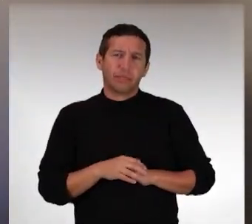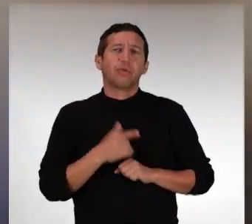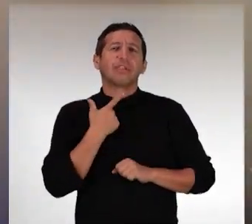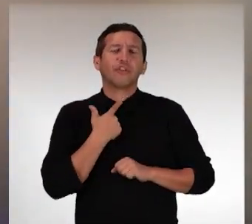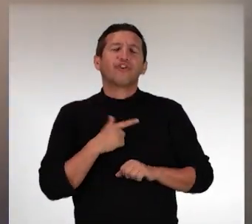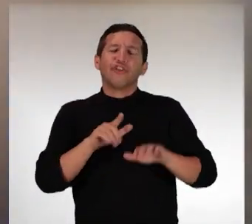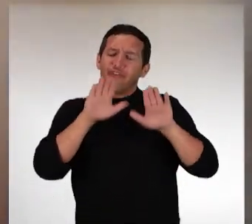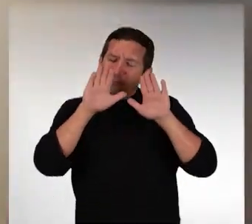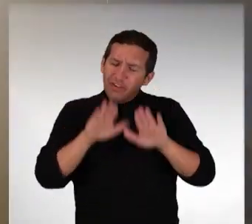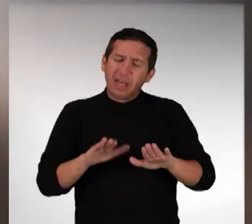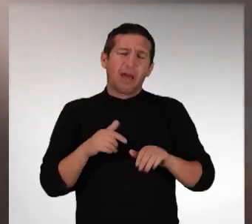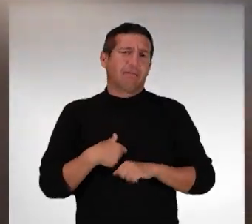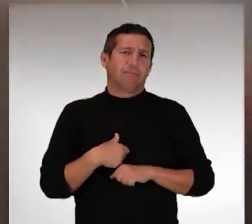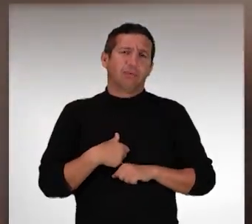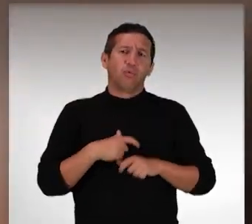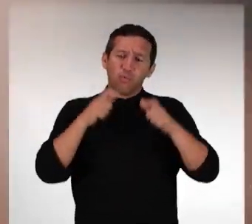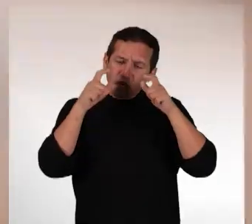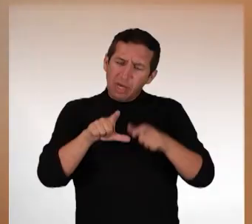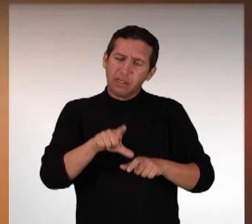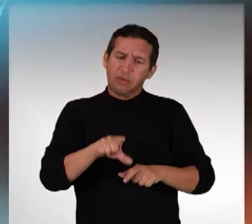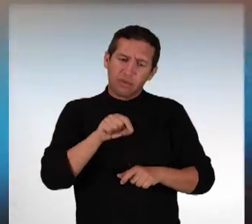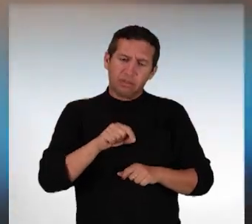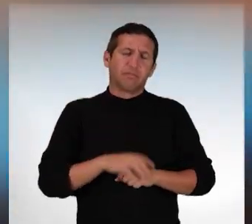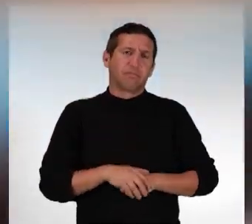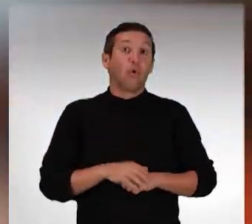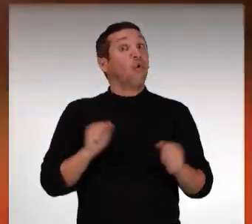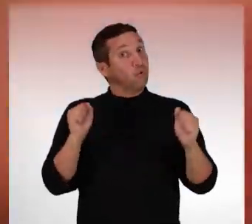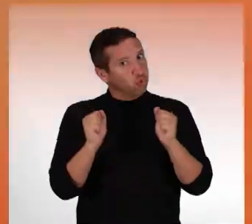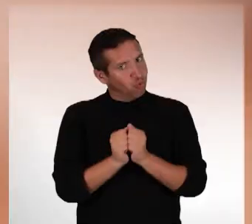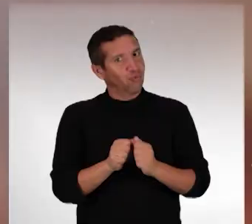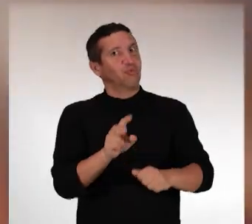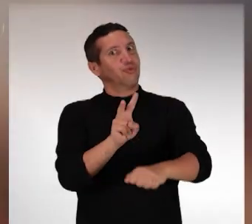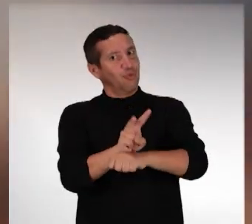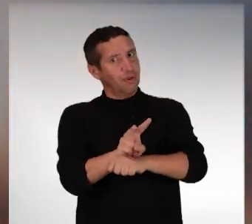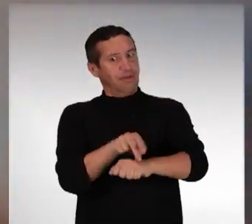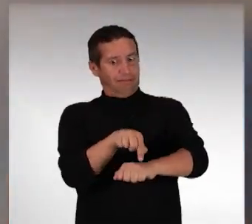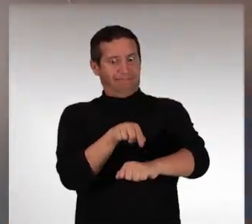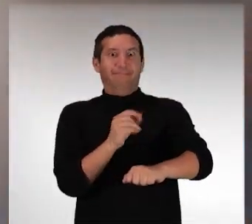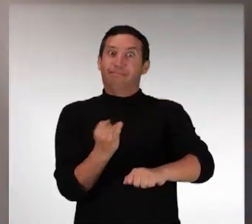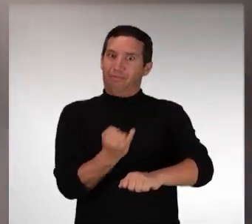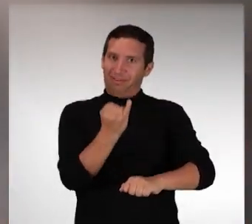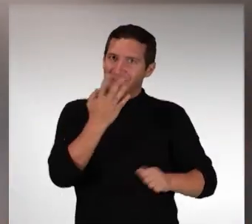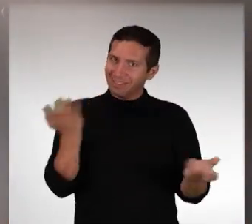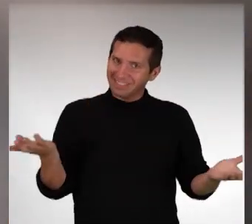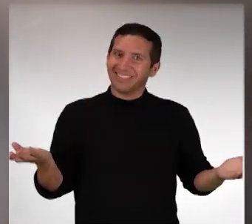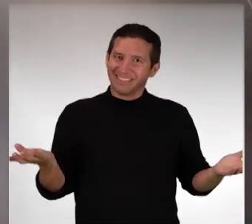a gente quer, onde a gente escolha. Em segurança. Em segurança, em primeiro lugar.